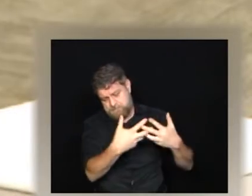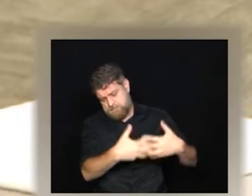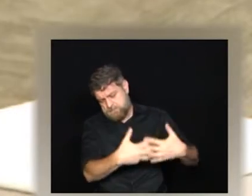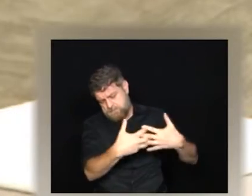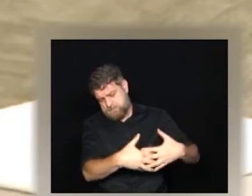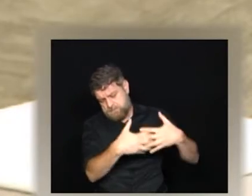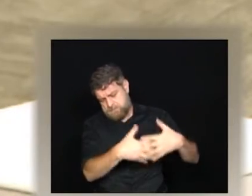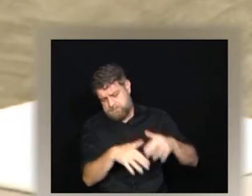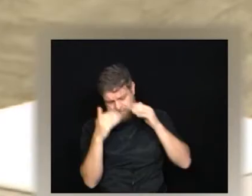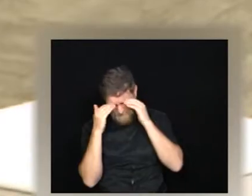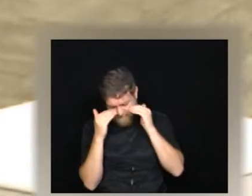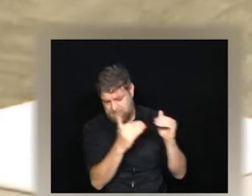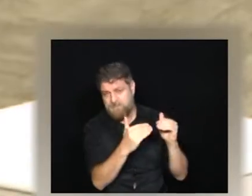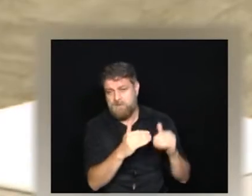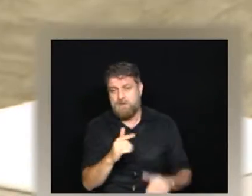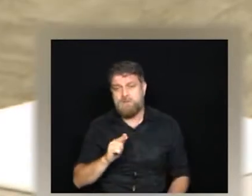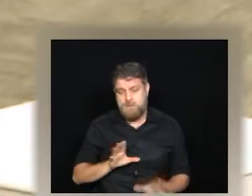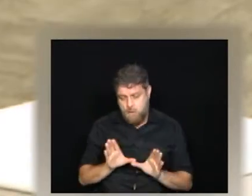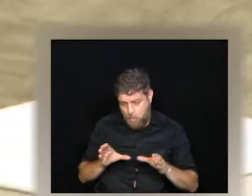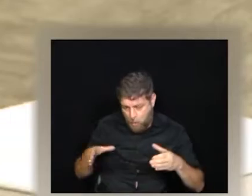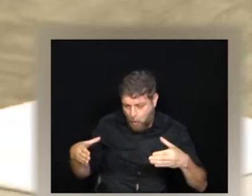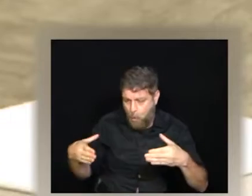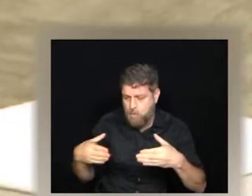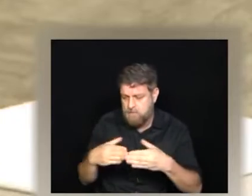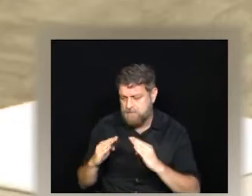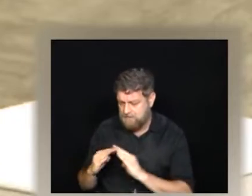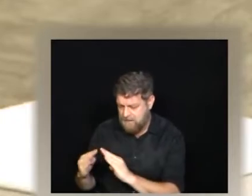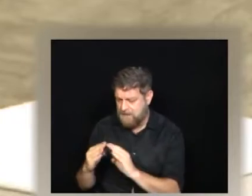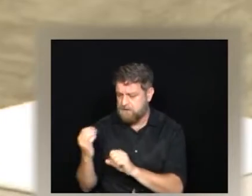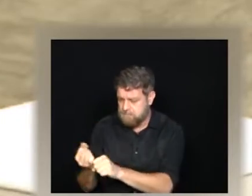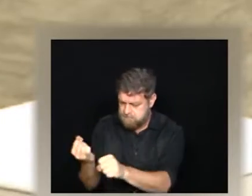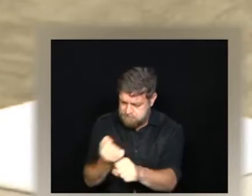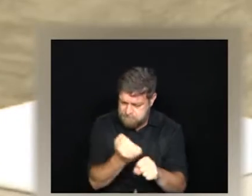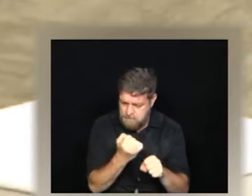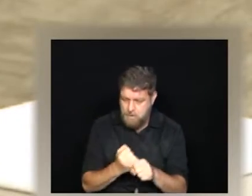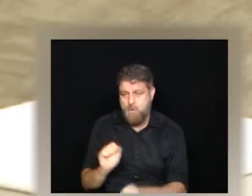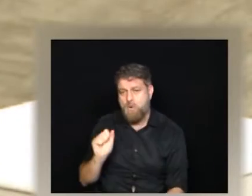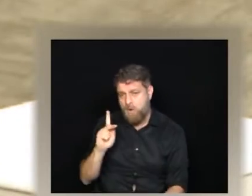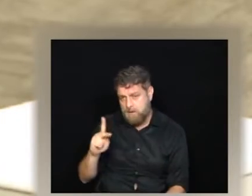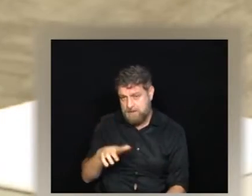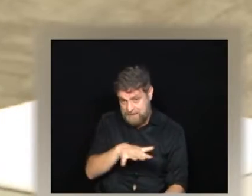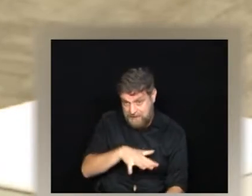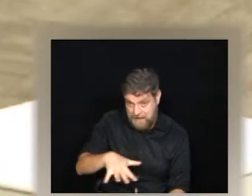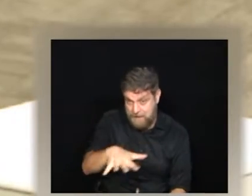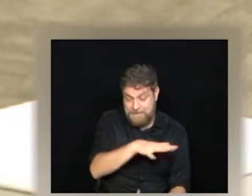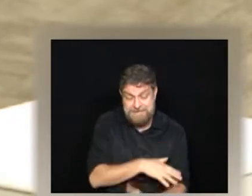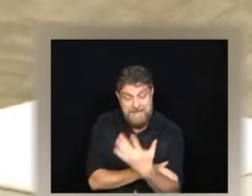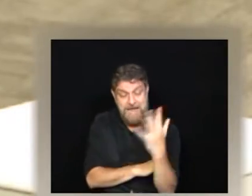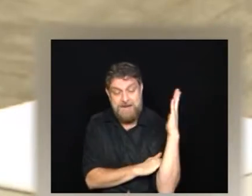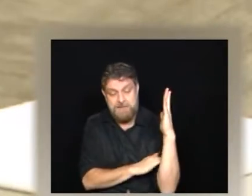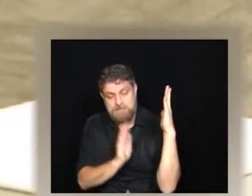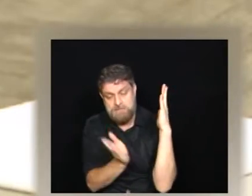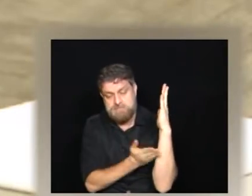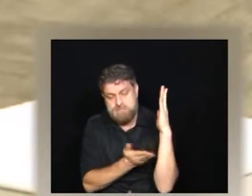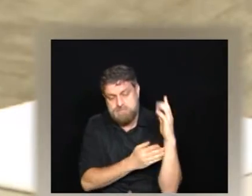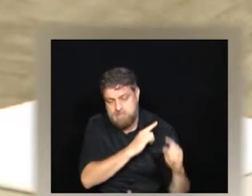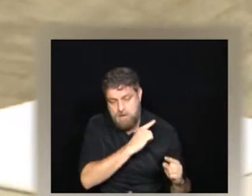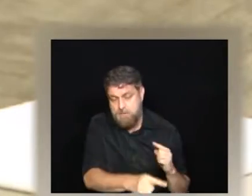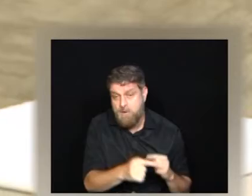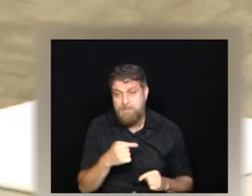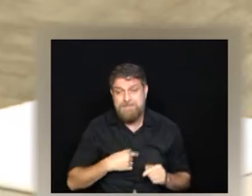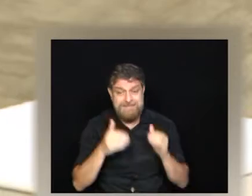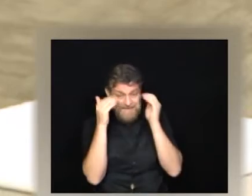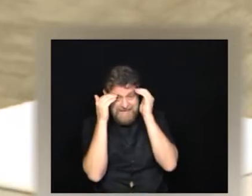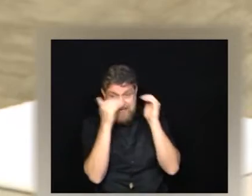Então, que venham os condomínios, que venham os empreendimentos em áreas de preservação ambiental, mas sempre respeitando